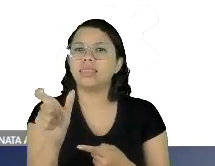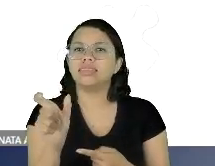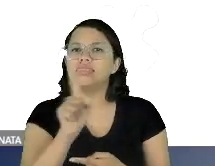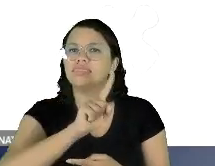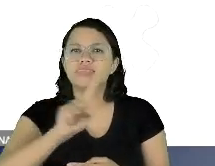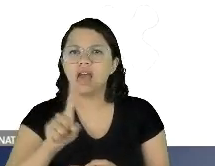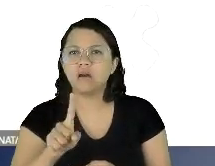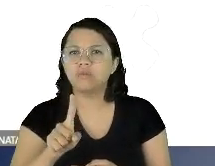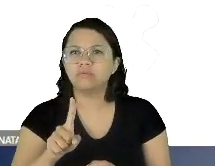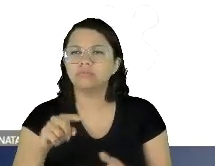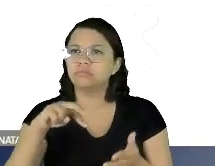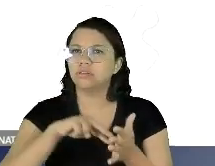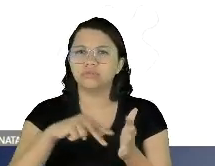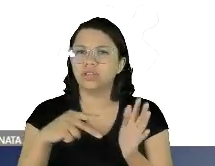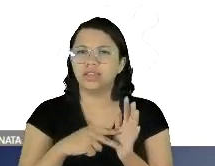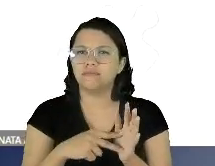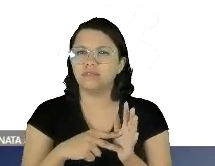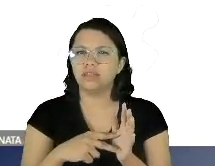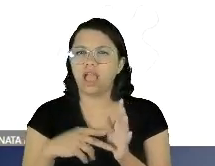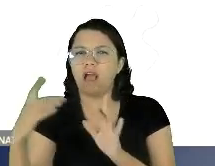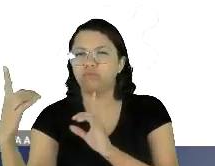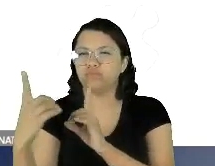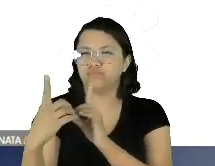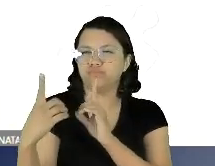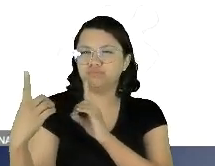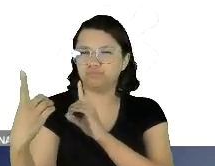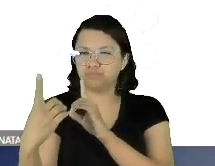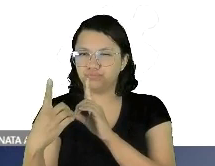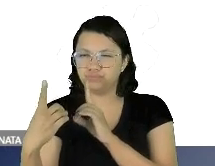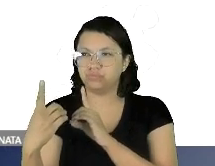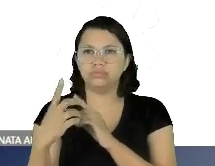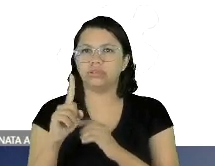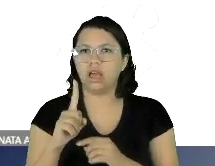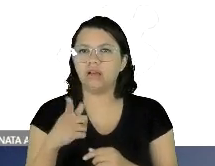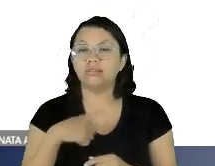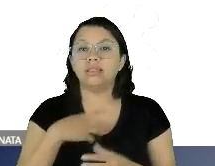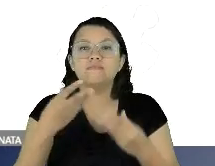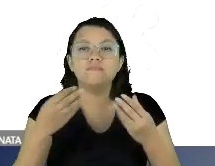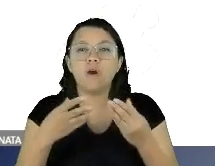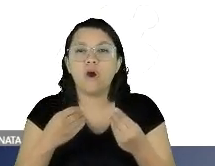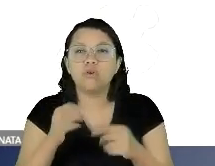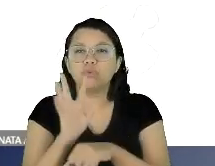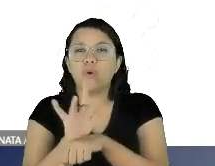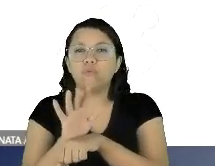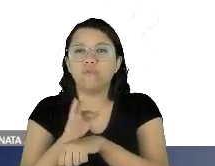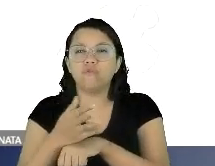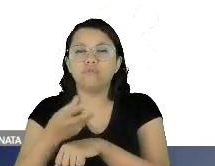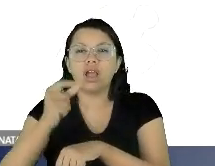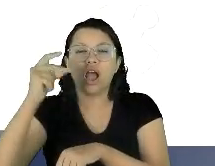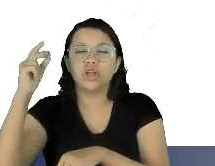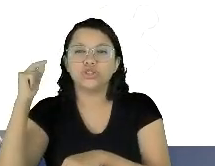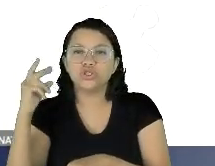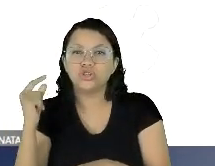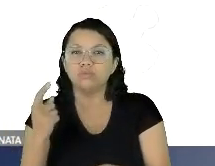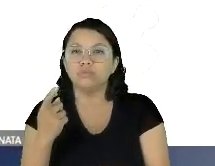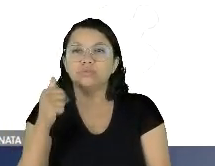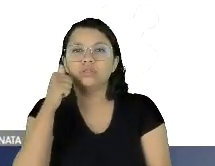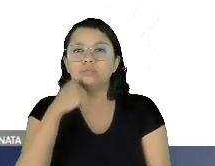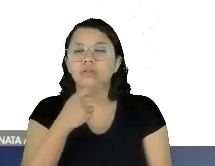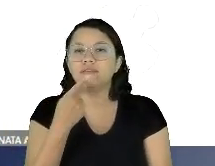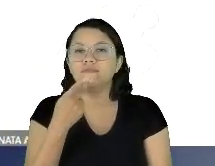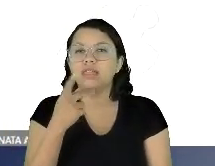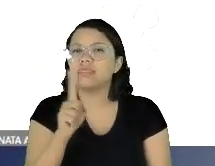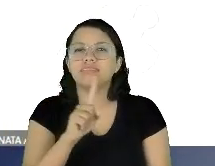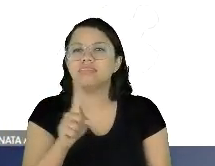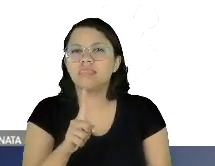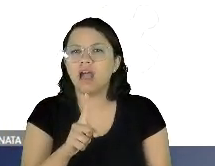sedução. Nós temos vários filmes antigos em que o não da mulher era entendido como